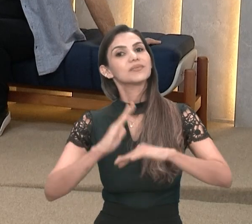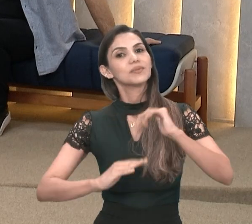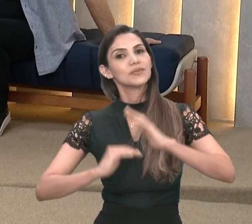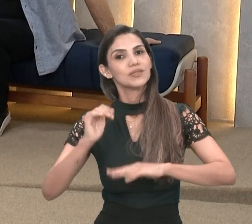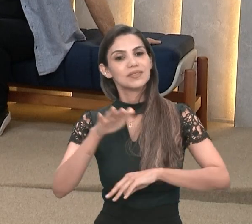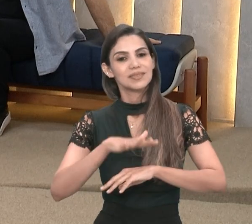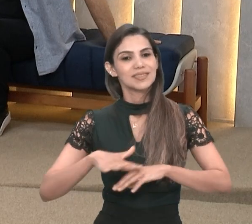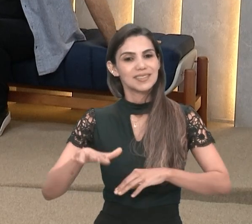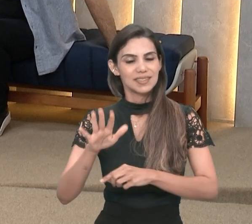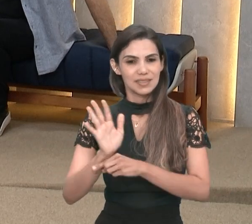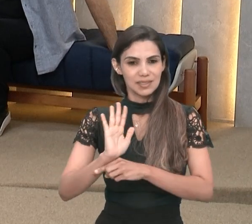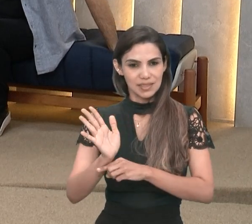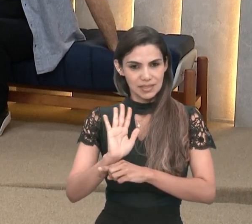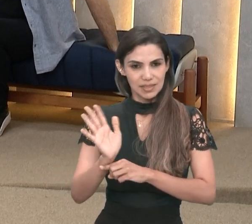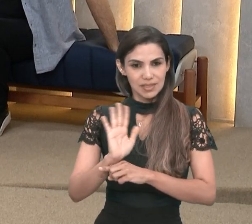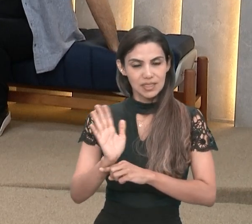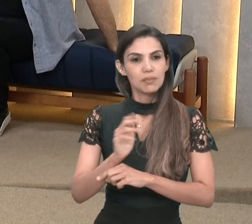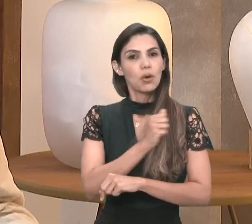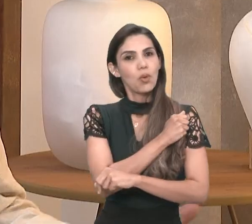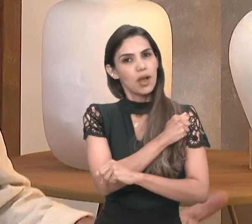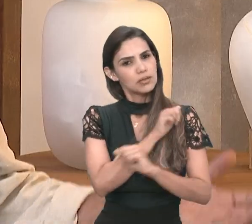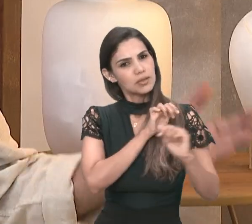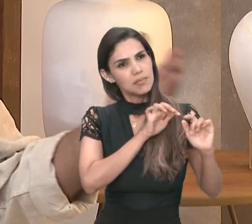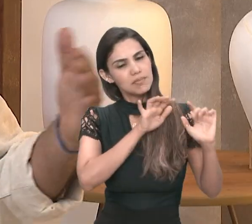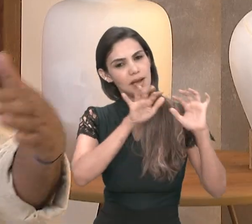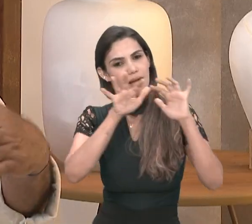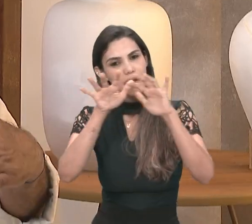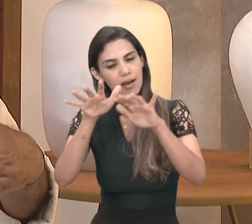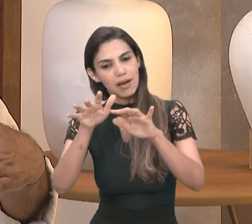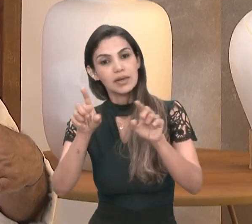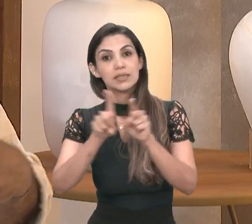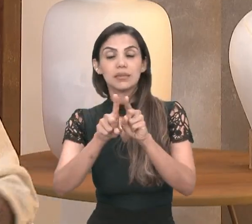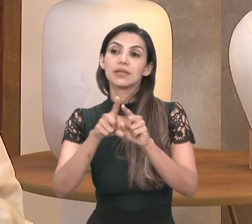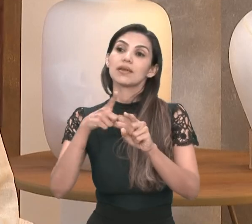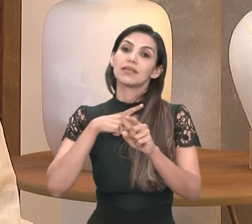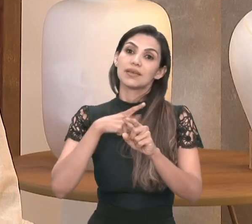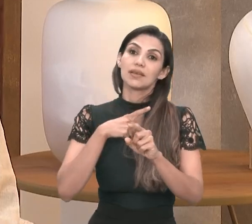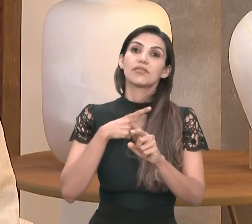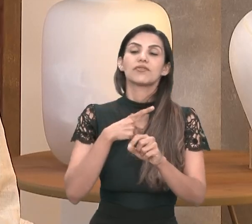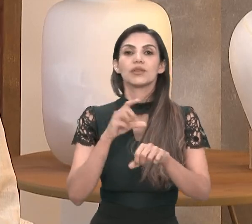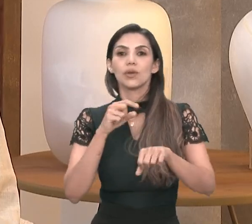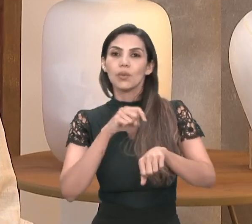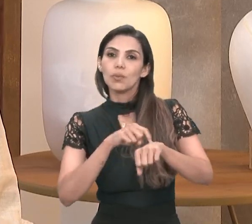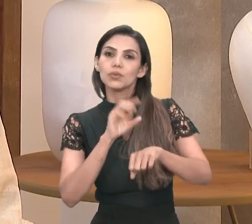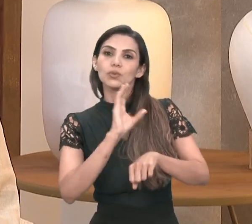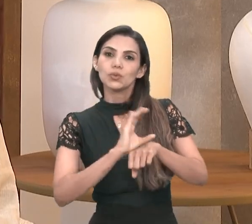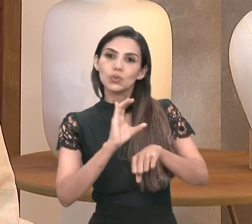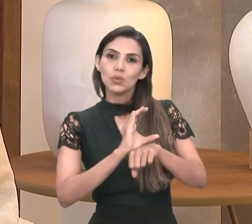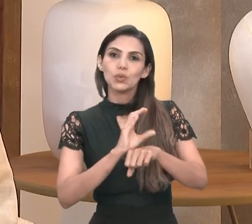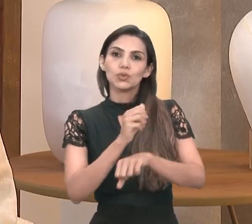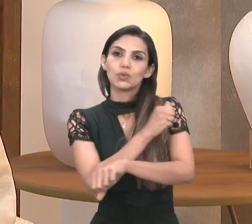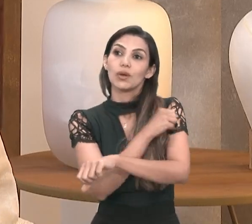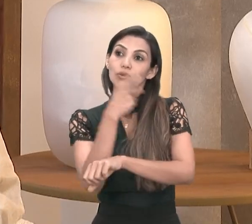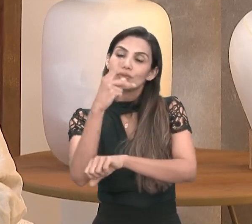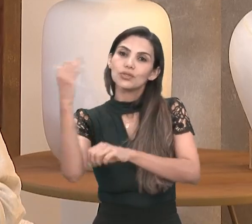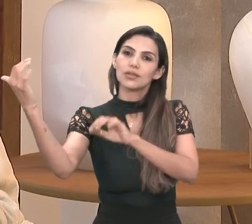deu cursos que nossos estudantes foram e cursos que eles vieram, né? Há uma outra ali também do